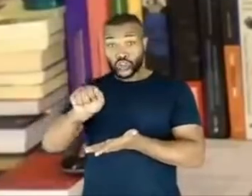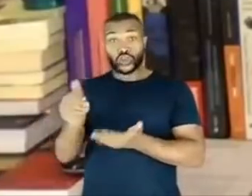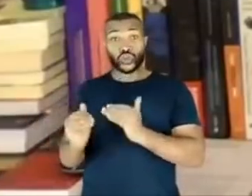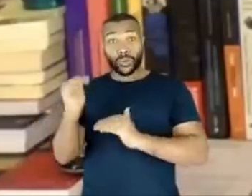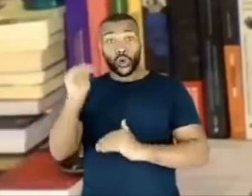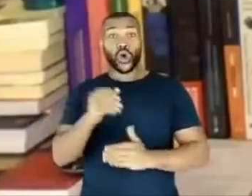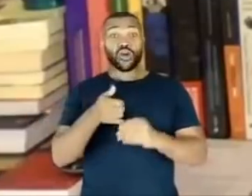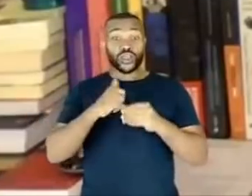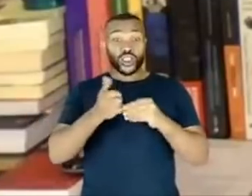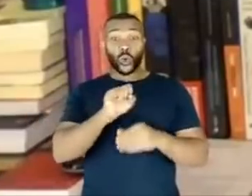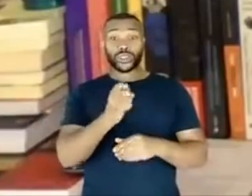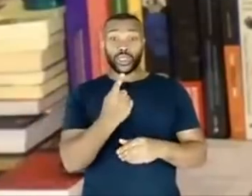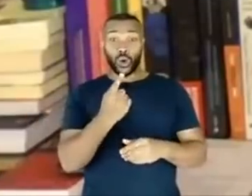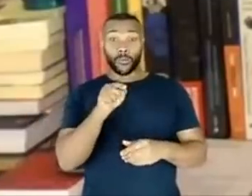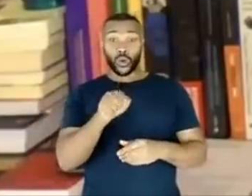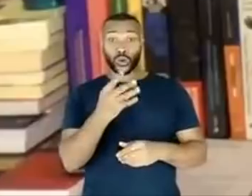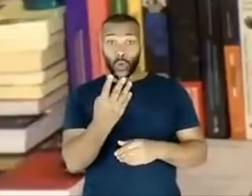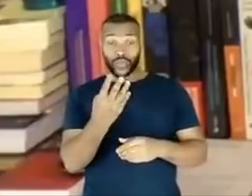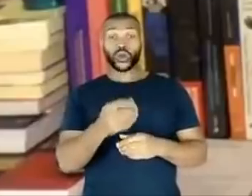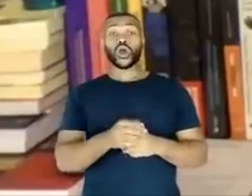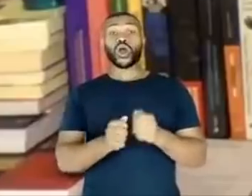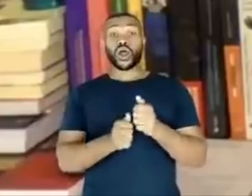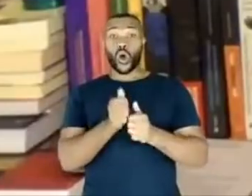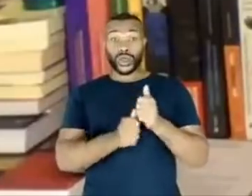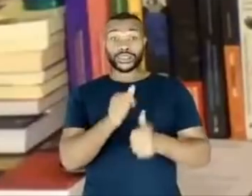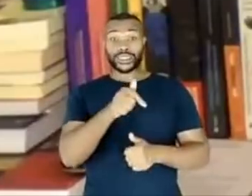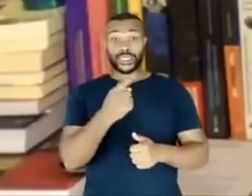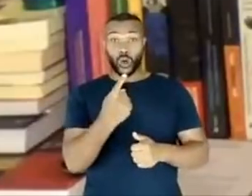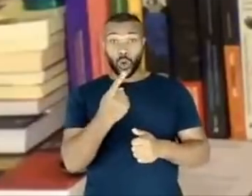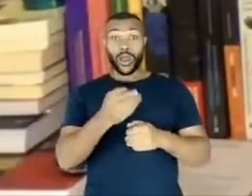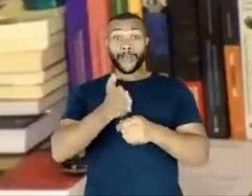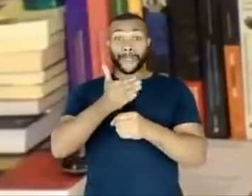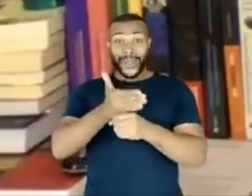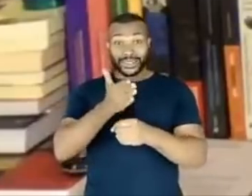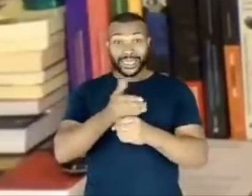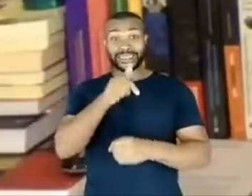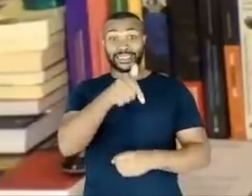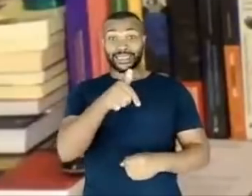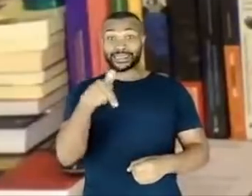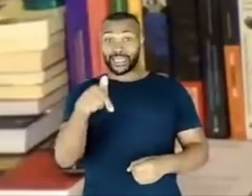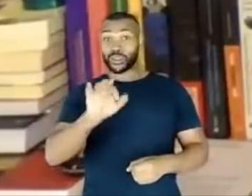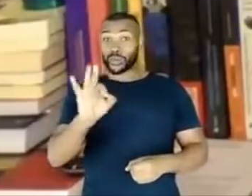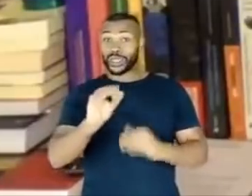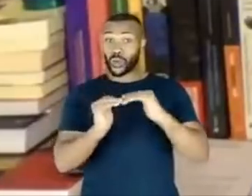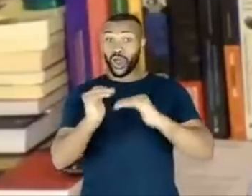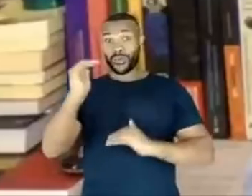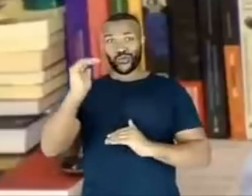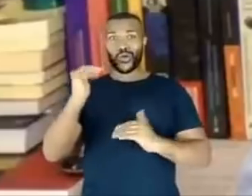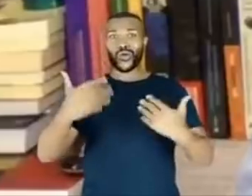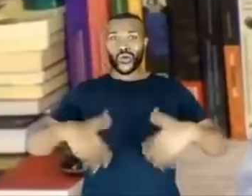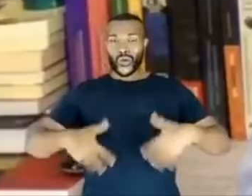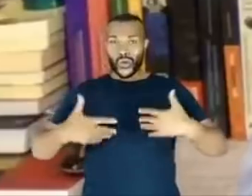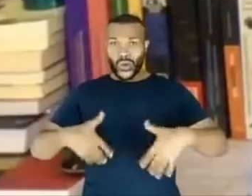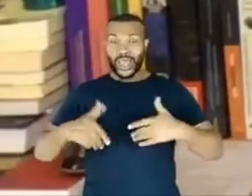o arroz 75,3%, a batata 67,3%. Não foram apenas a Mercedes e a Ford que saíram